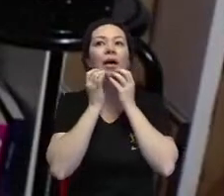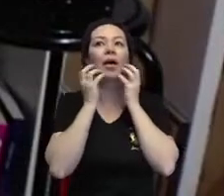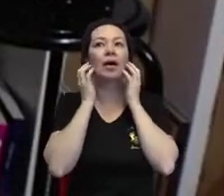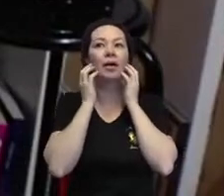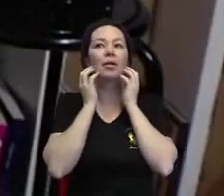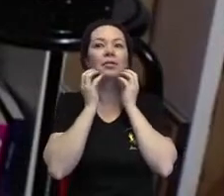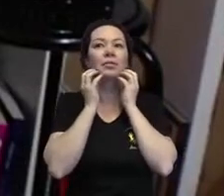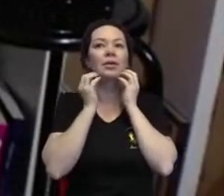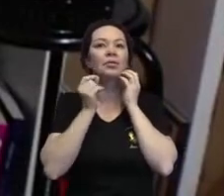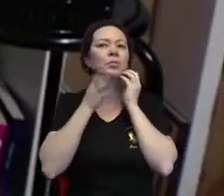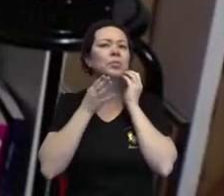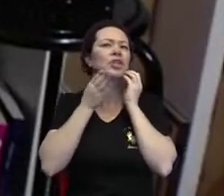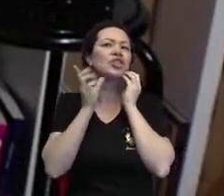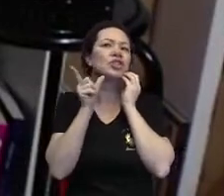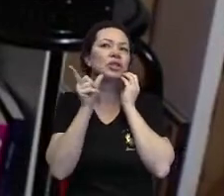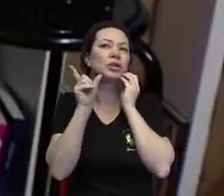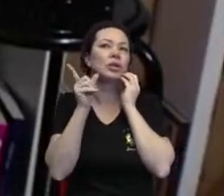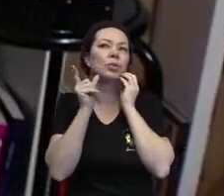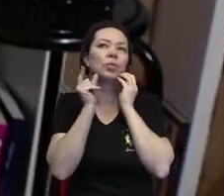meio rala.